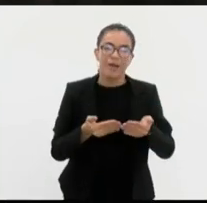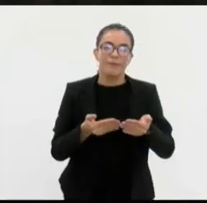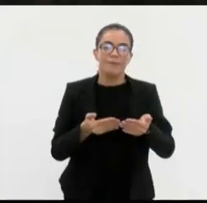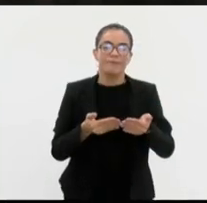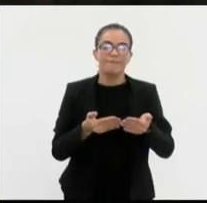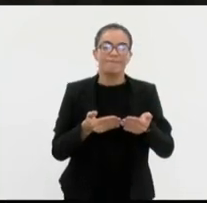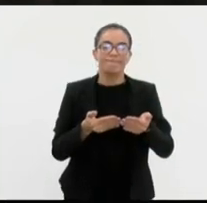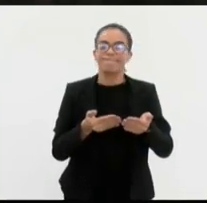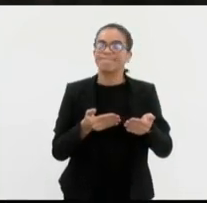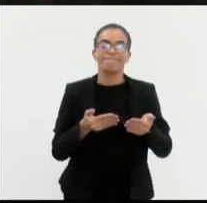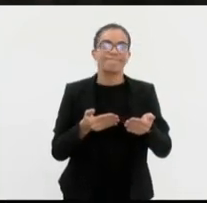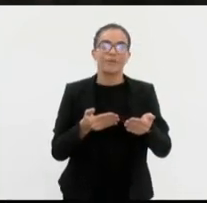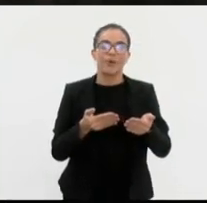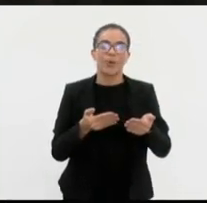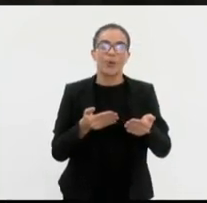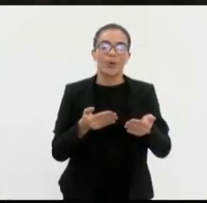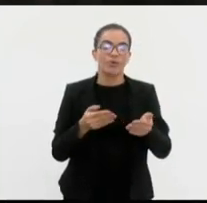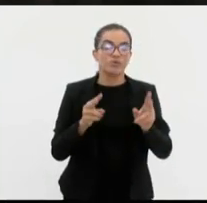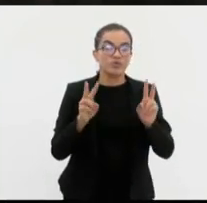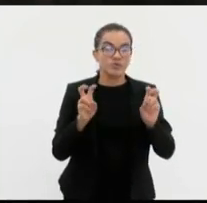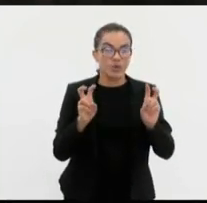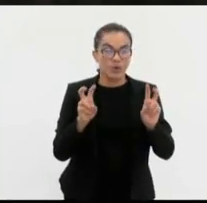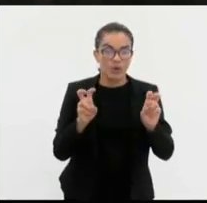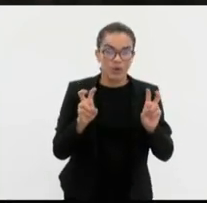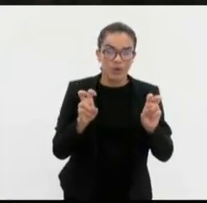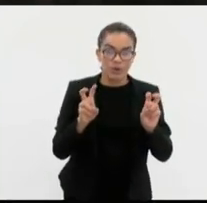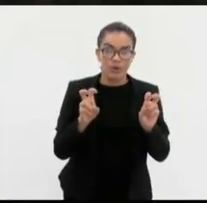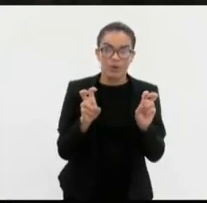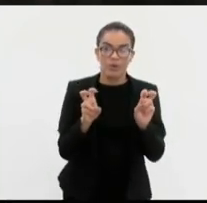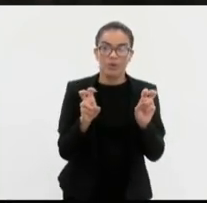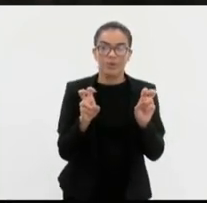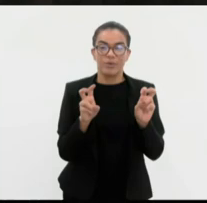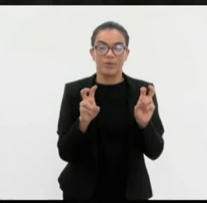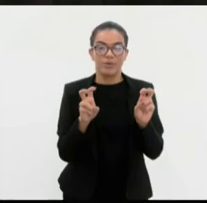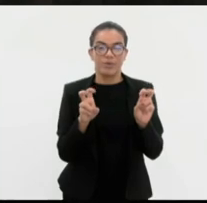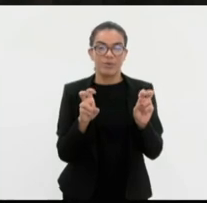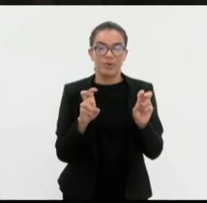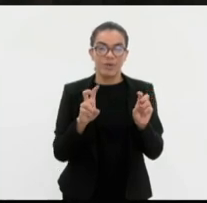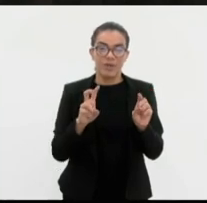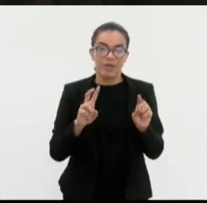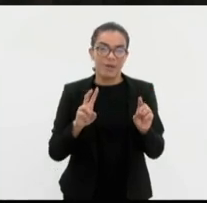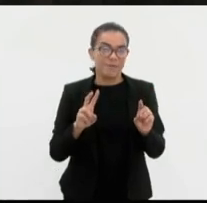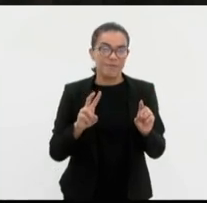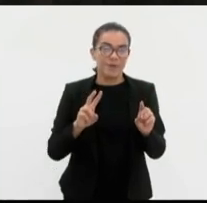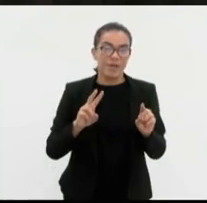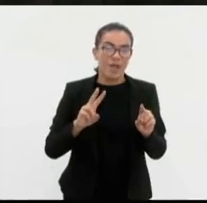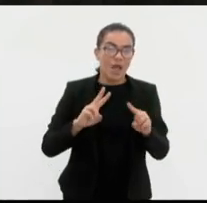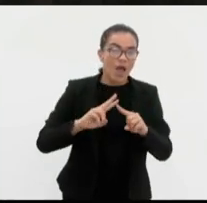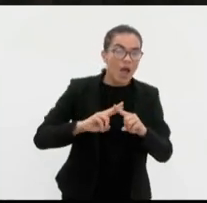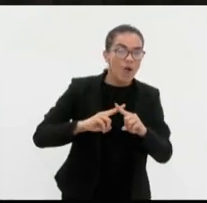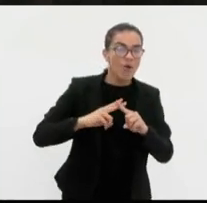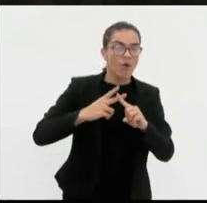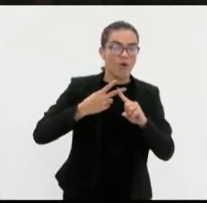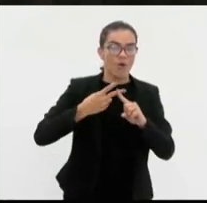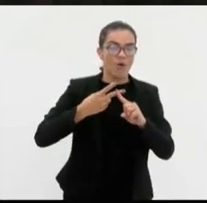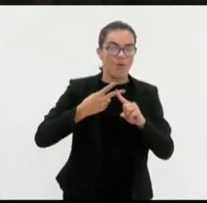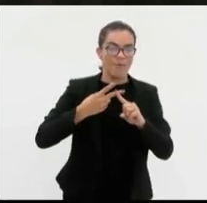questões que digam respeito ao aumento das receitas